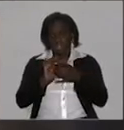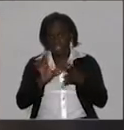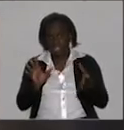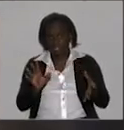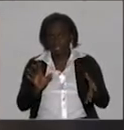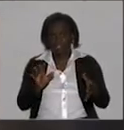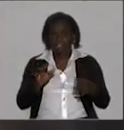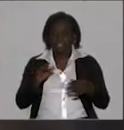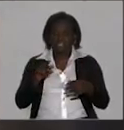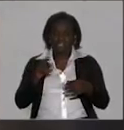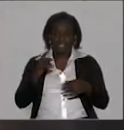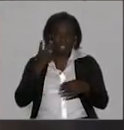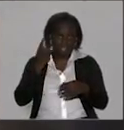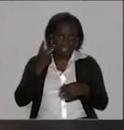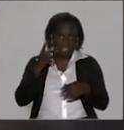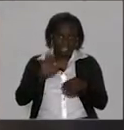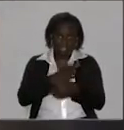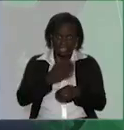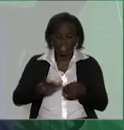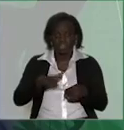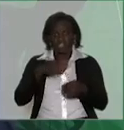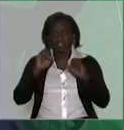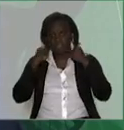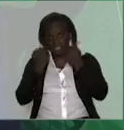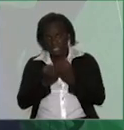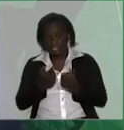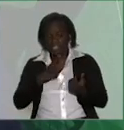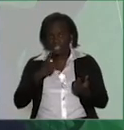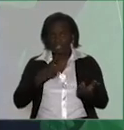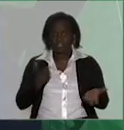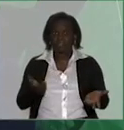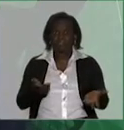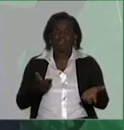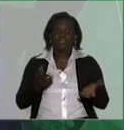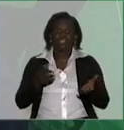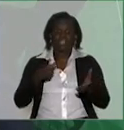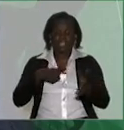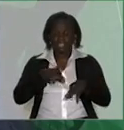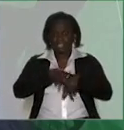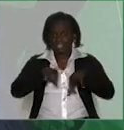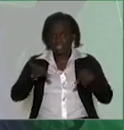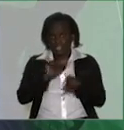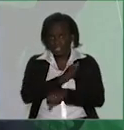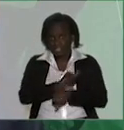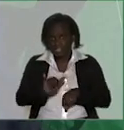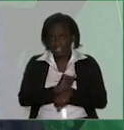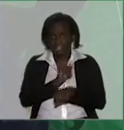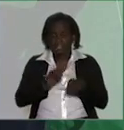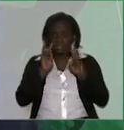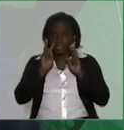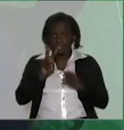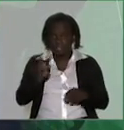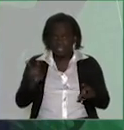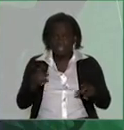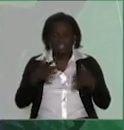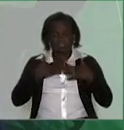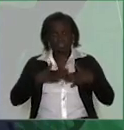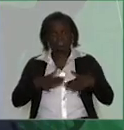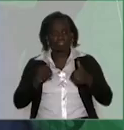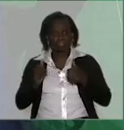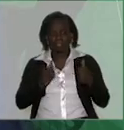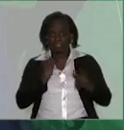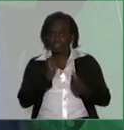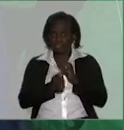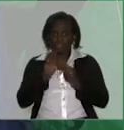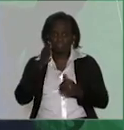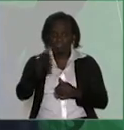pode pegar também São Cristóvão o metrô em São Cristóvão no Maracanã. Então você tem alternativas, diversas alternativas para assistir